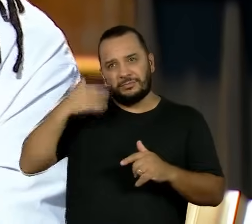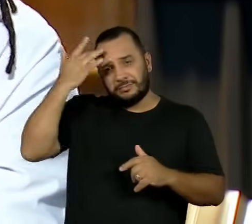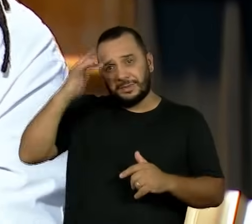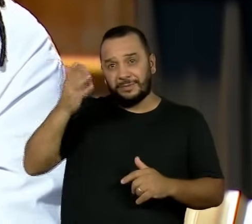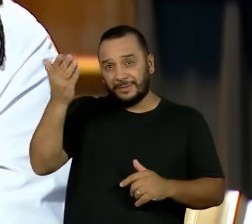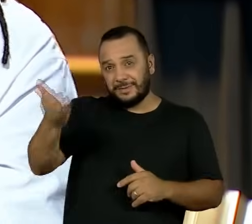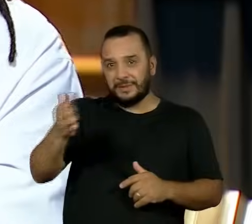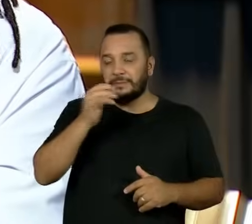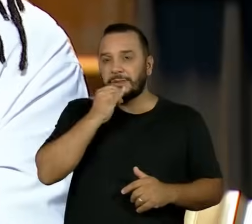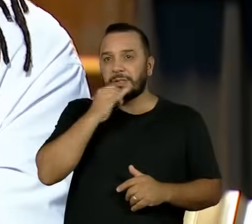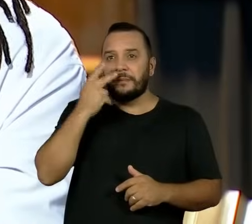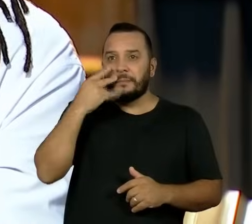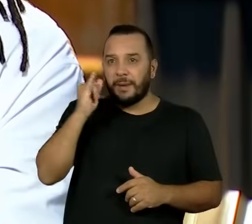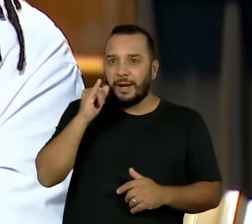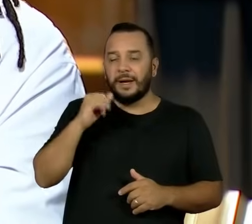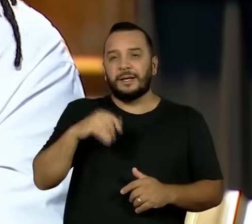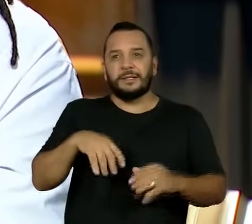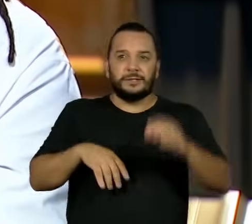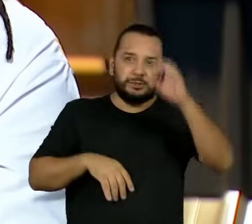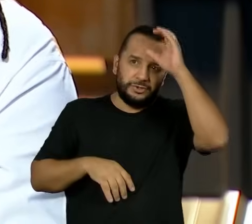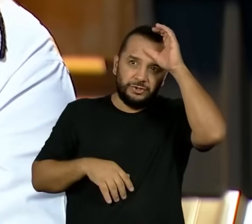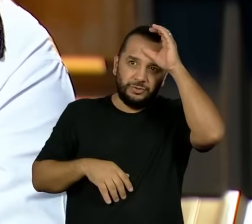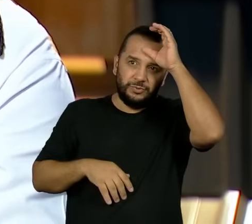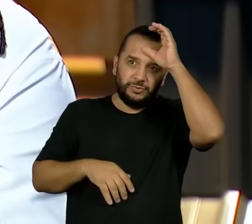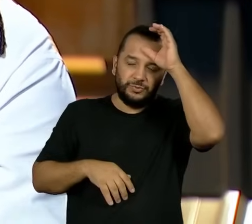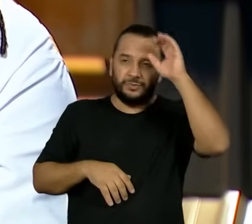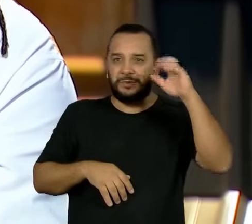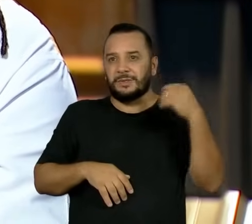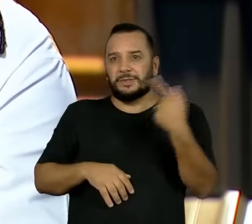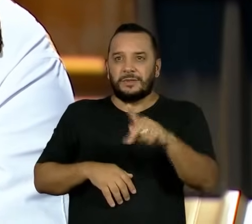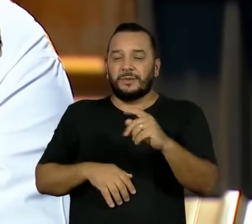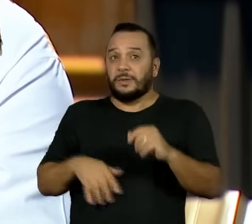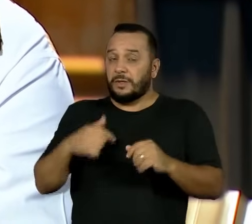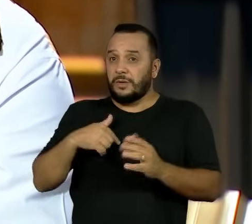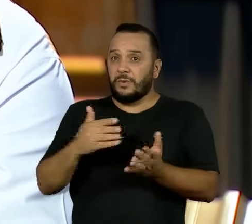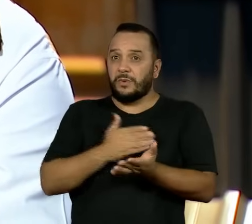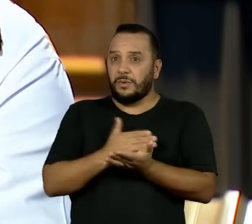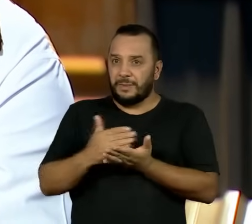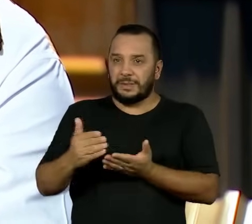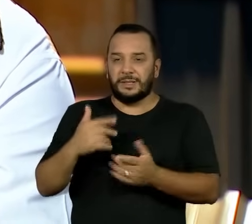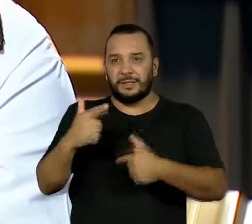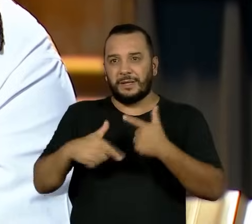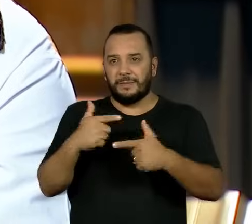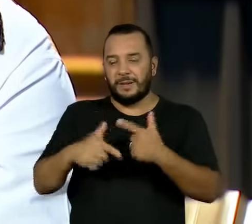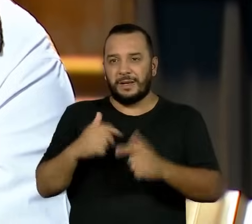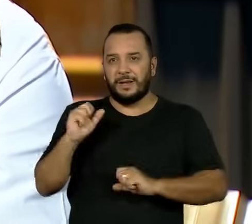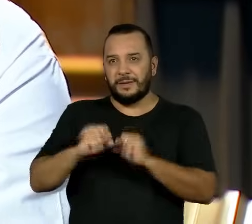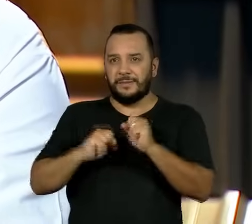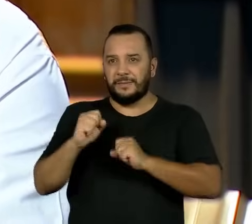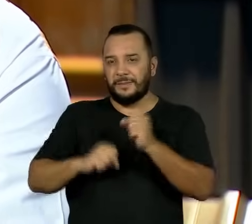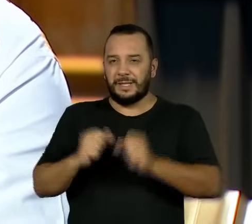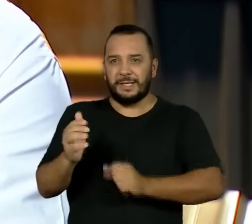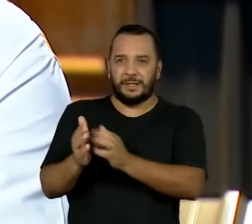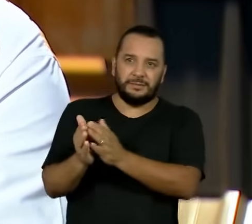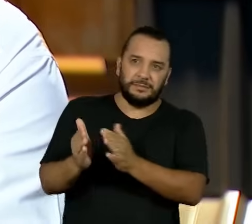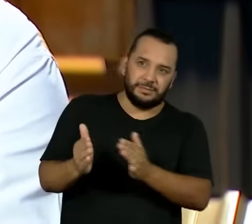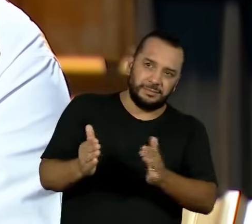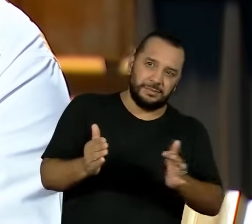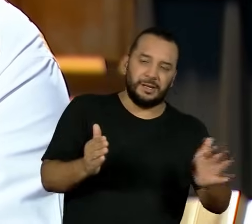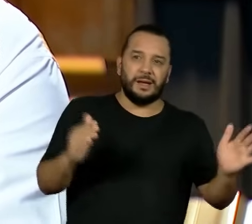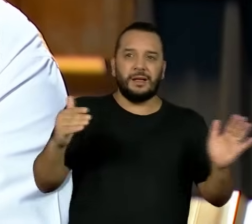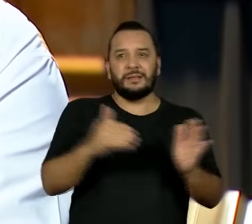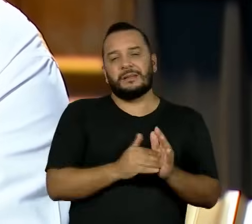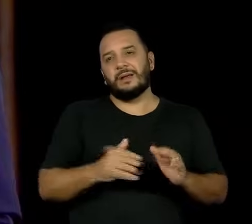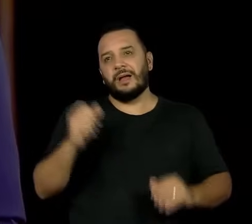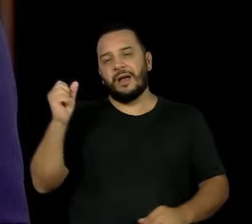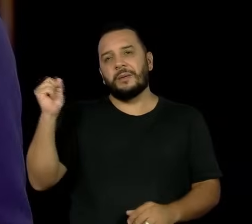seus pais, tios mais velhos, aquela questão de falar assim, eu comecei a trabalhar nessa empresa e terminei nessa empresa, era algo de